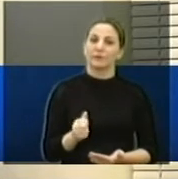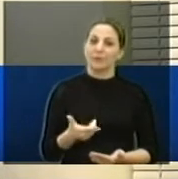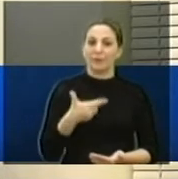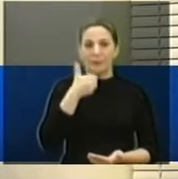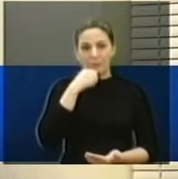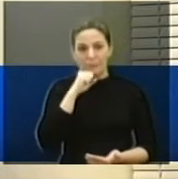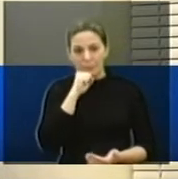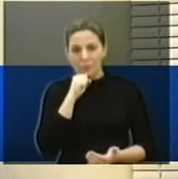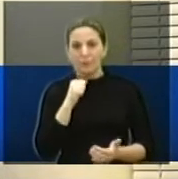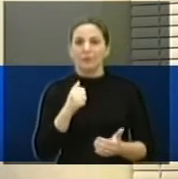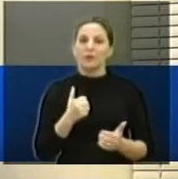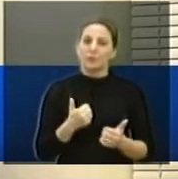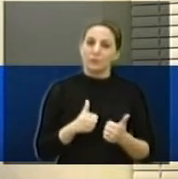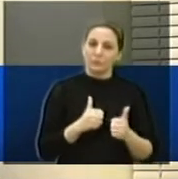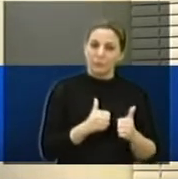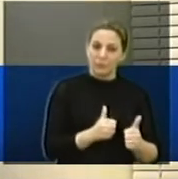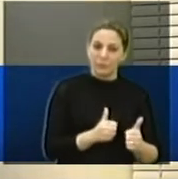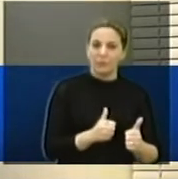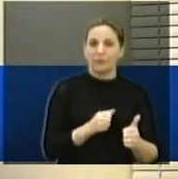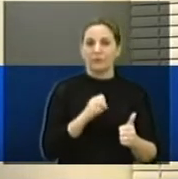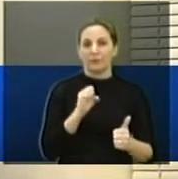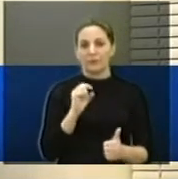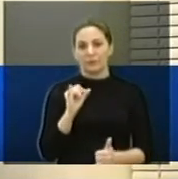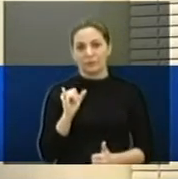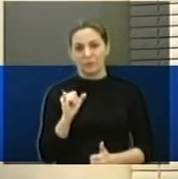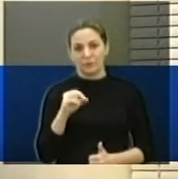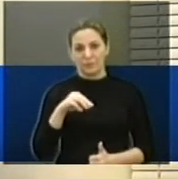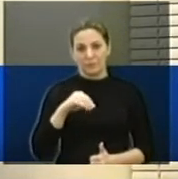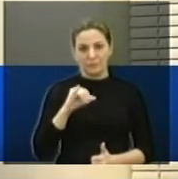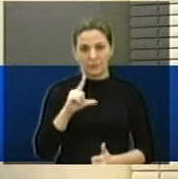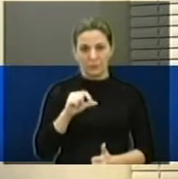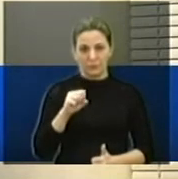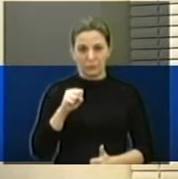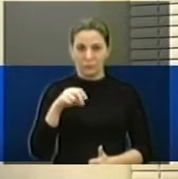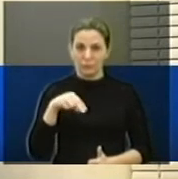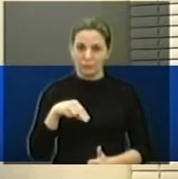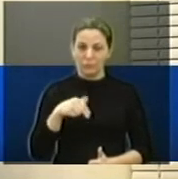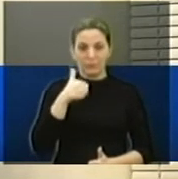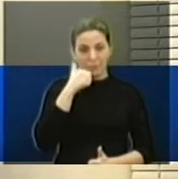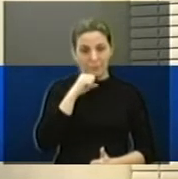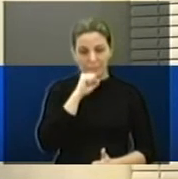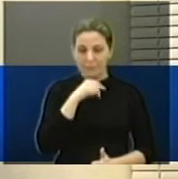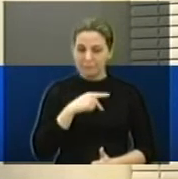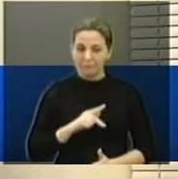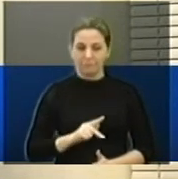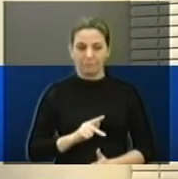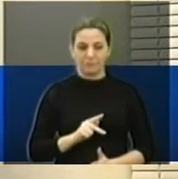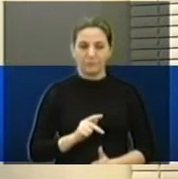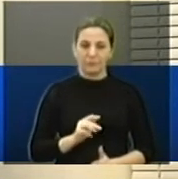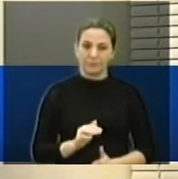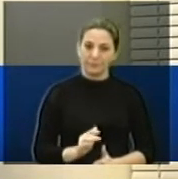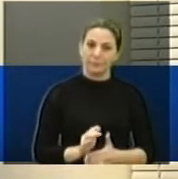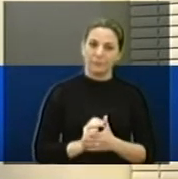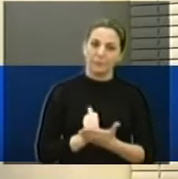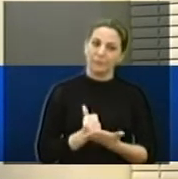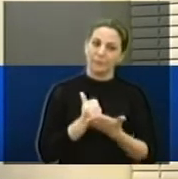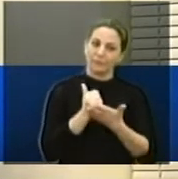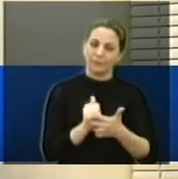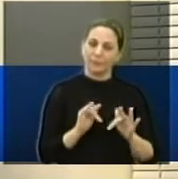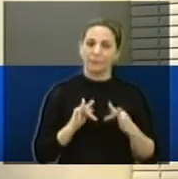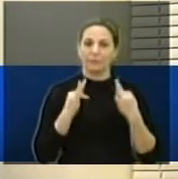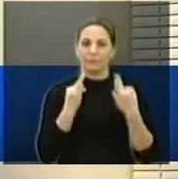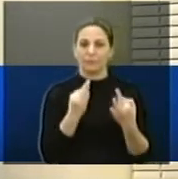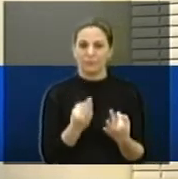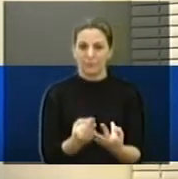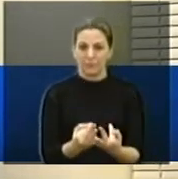e novas a vereador e solidariza com a família e